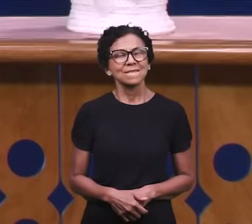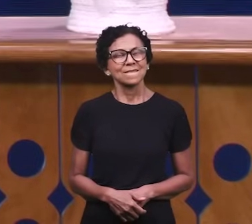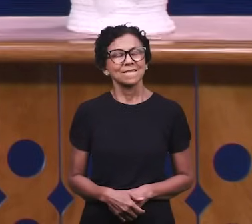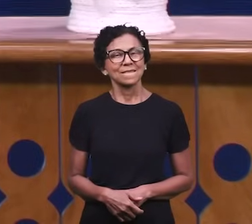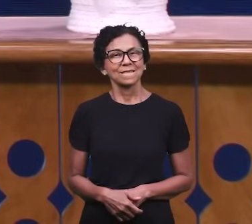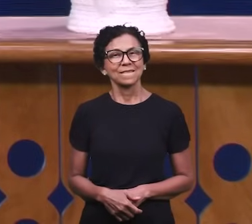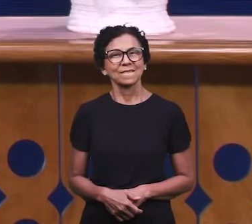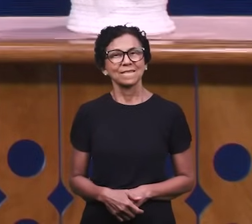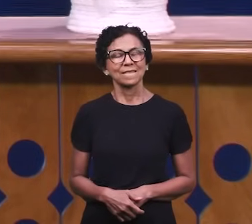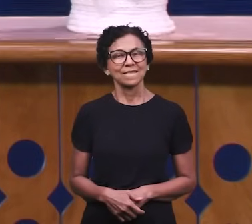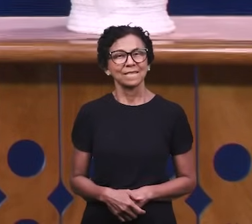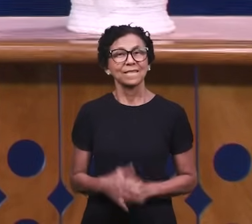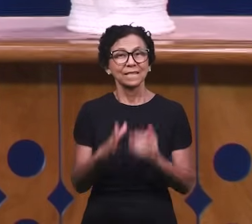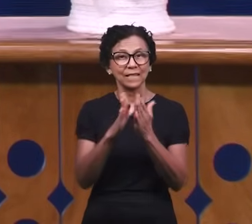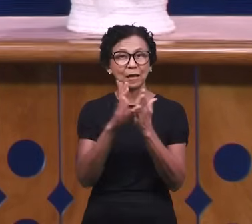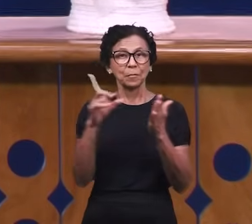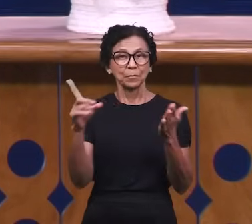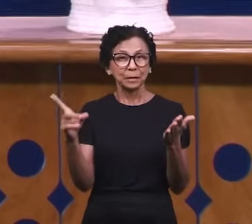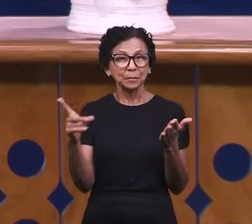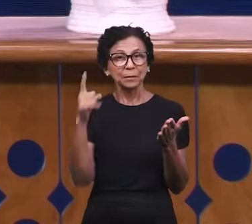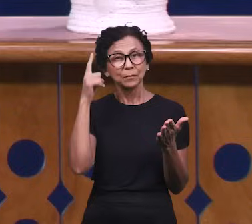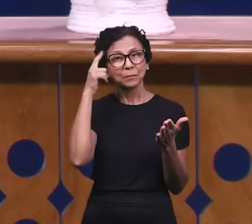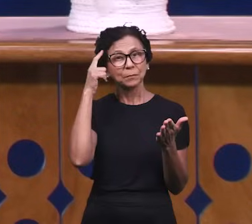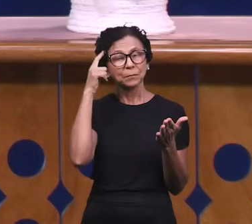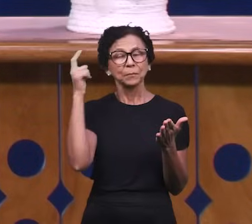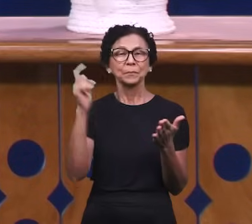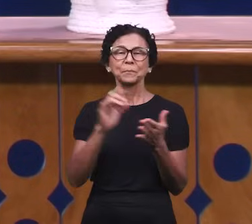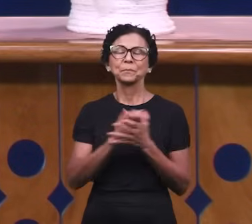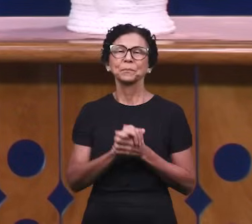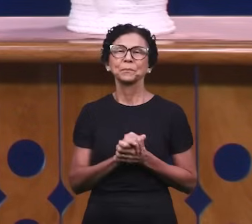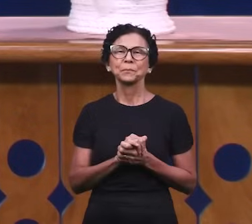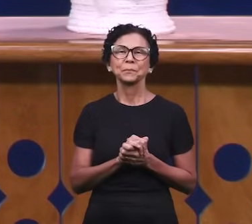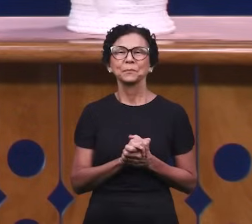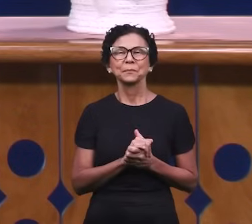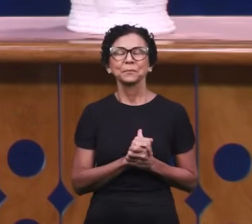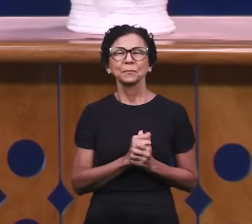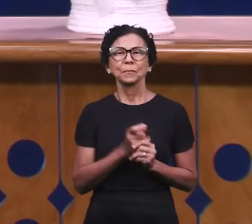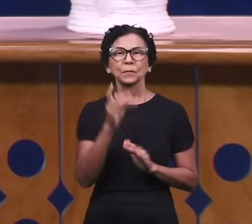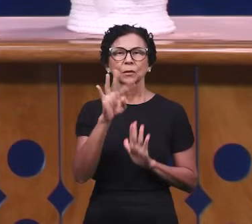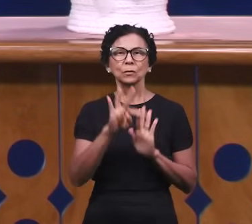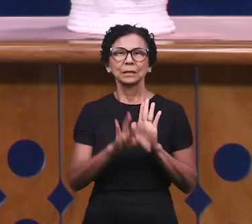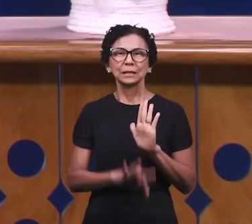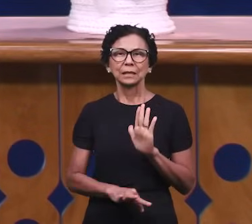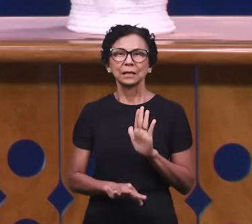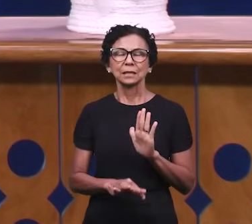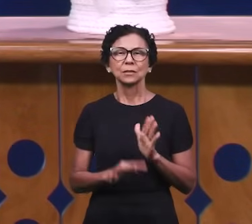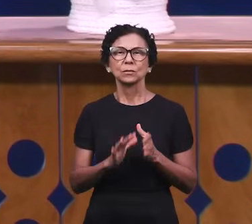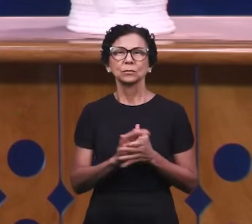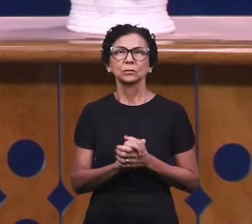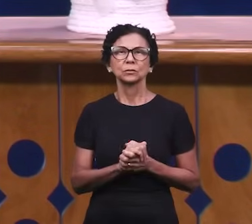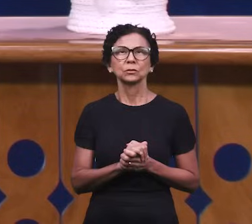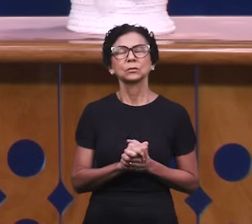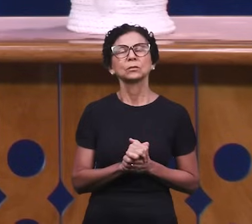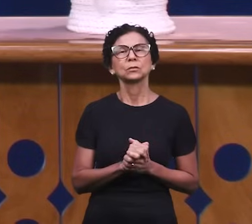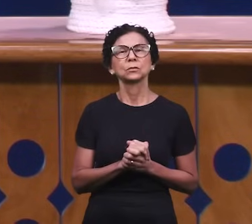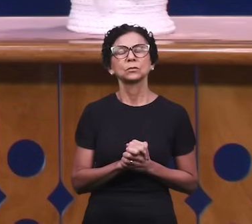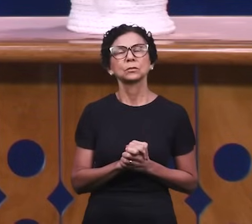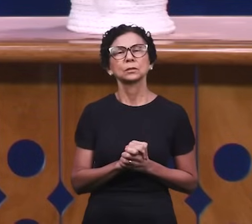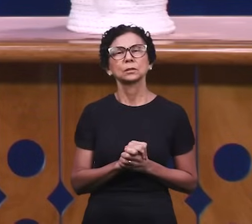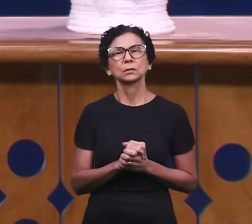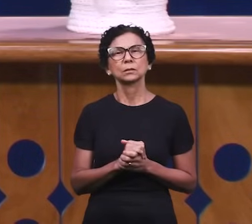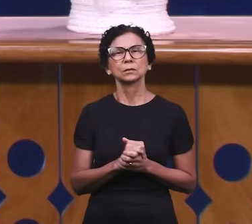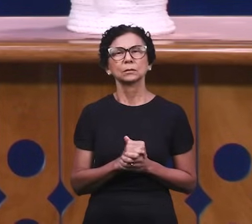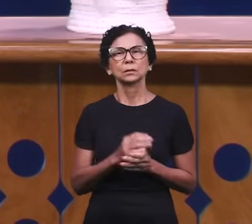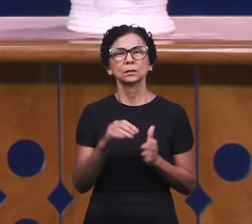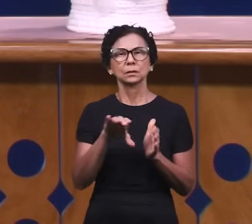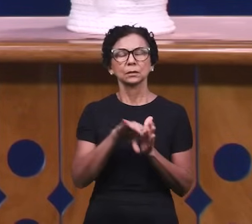Prepara a nossa meditação nessa noite na palavra de Deus, nós vamos ler o texto que está no segundo livro das Crônicas, no